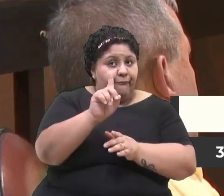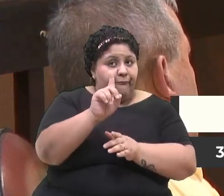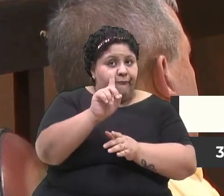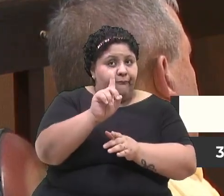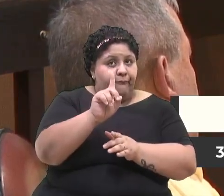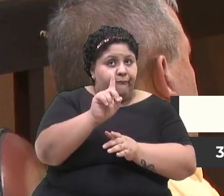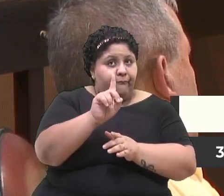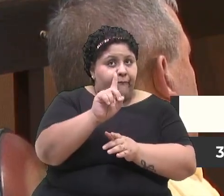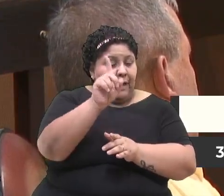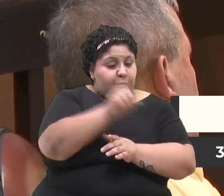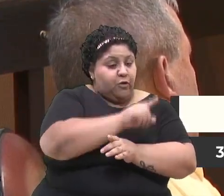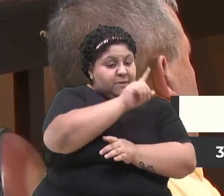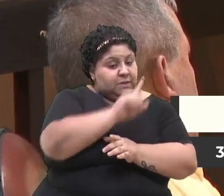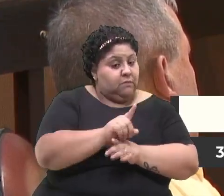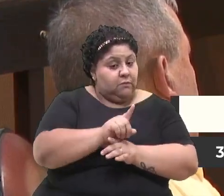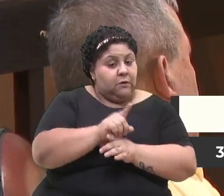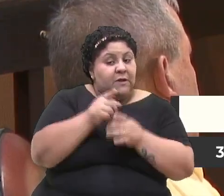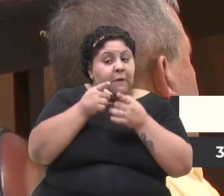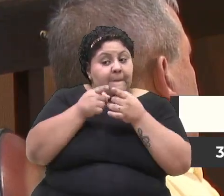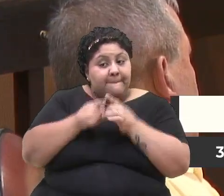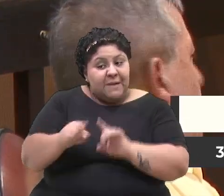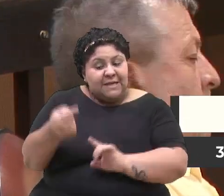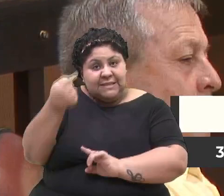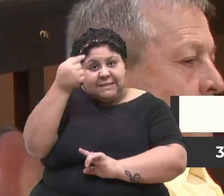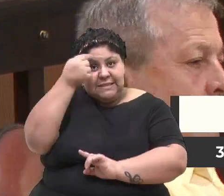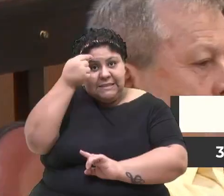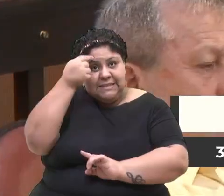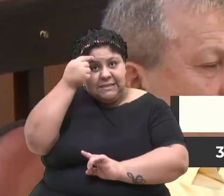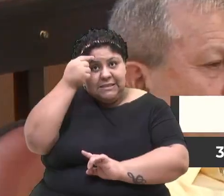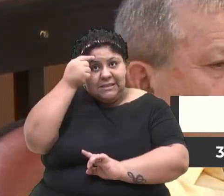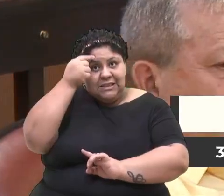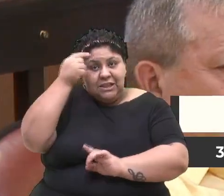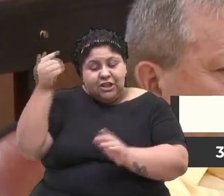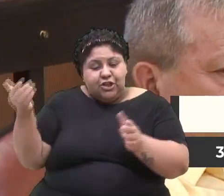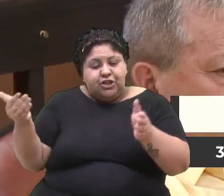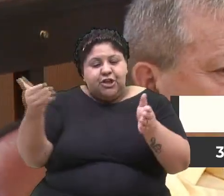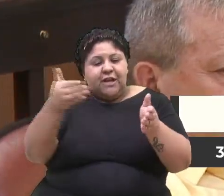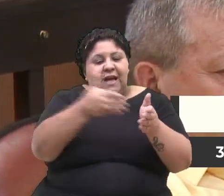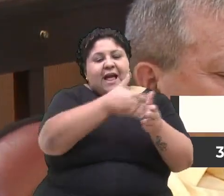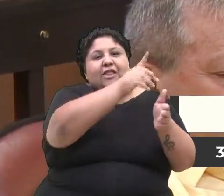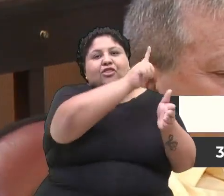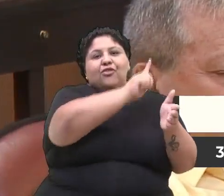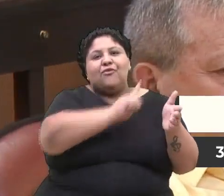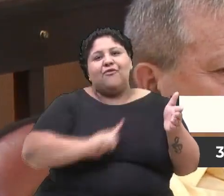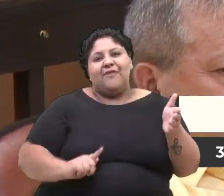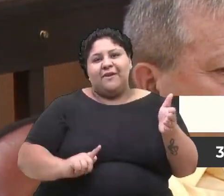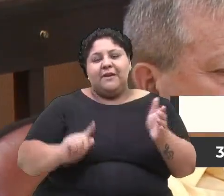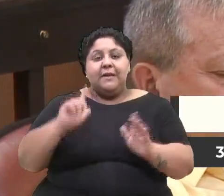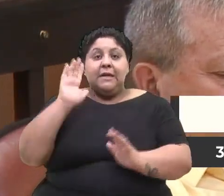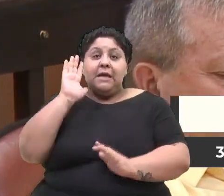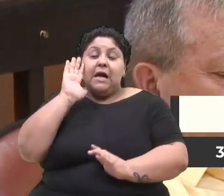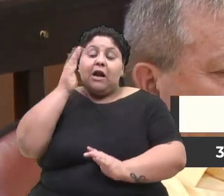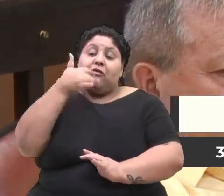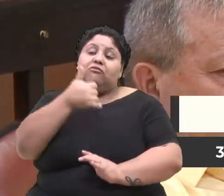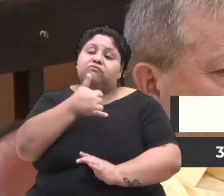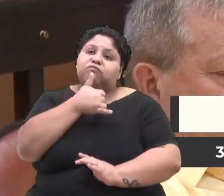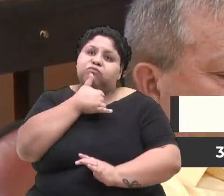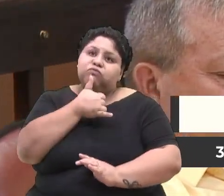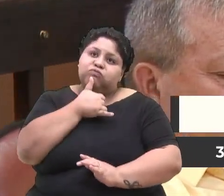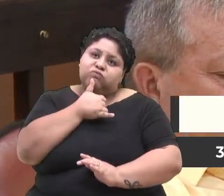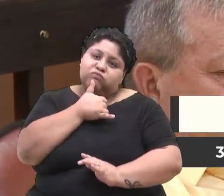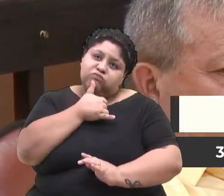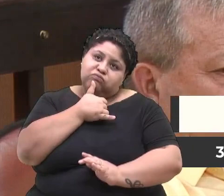ao veto, mas entendendo que quando chegar lá no governo, vai acontecer, infelizmente, uma situação por